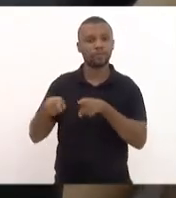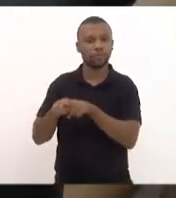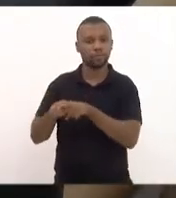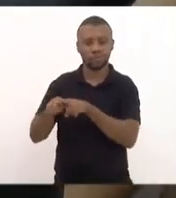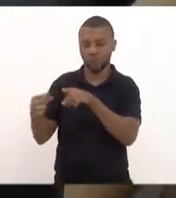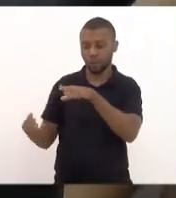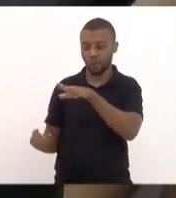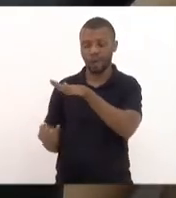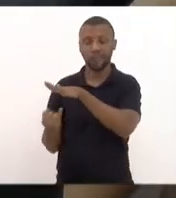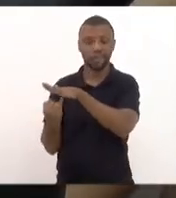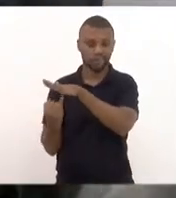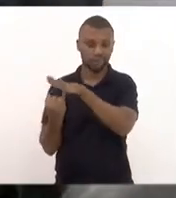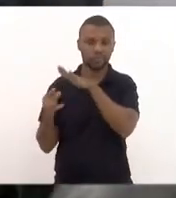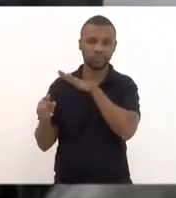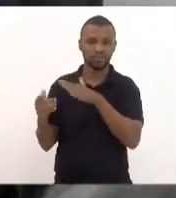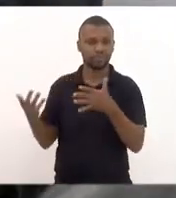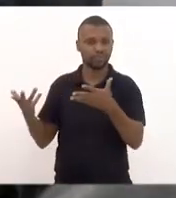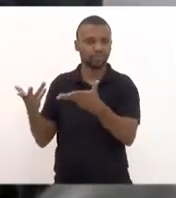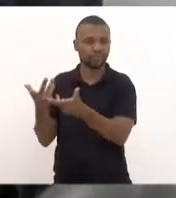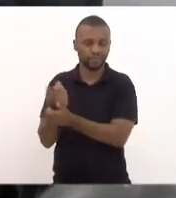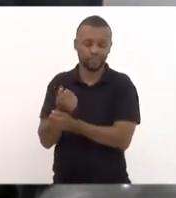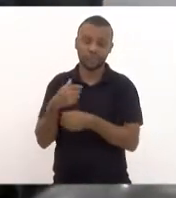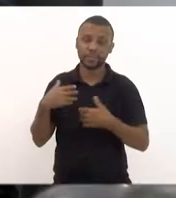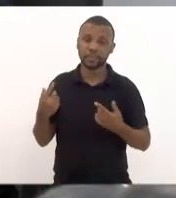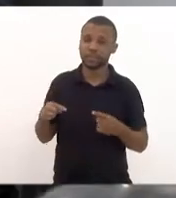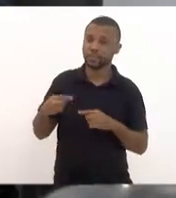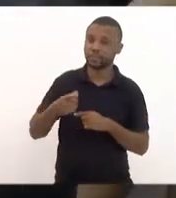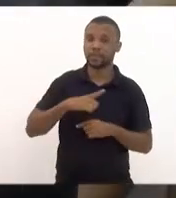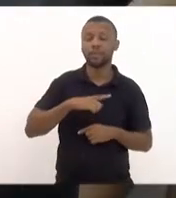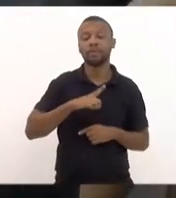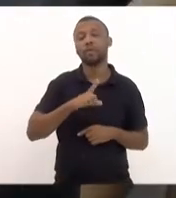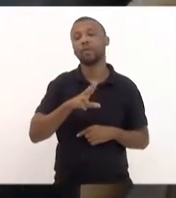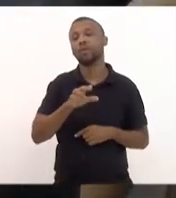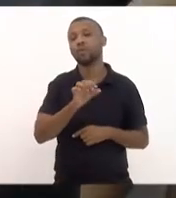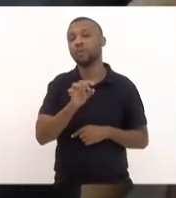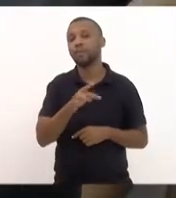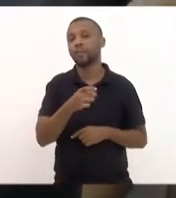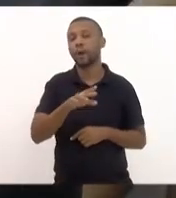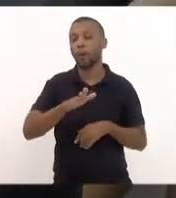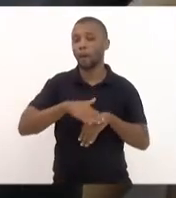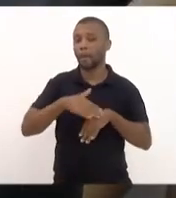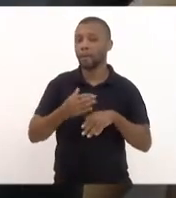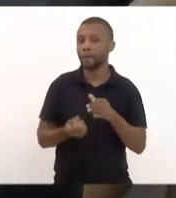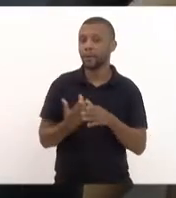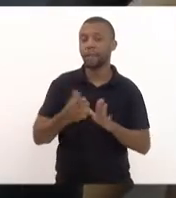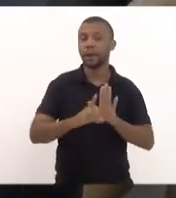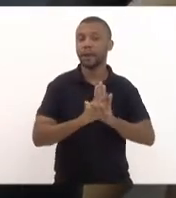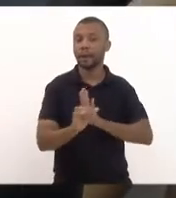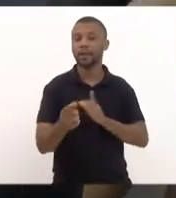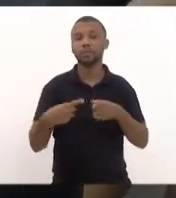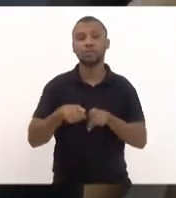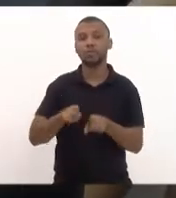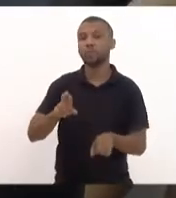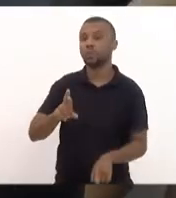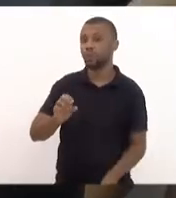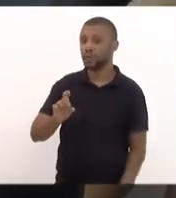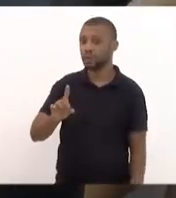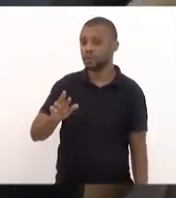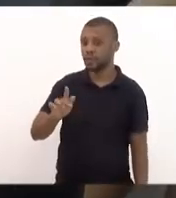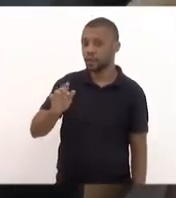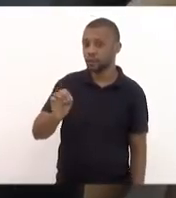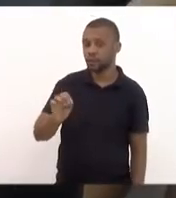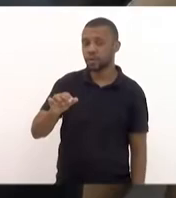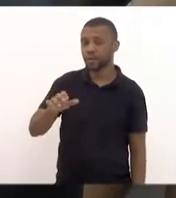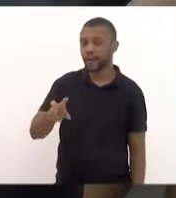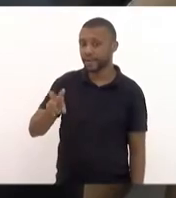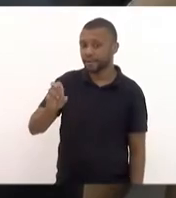Depois o Luiz Paulo fez uma lei junto com o Rodrigo Neves, né? dizendo que tinha que ter um plano metropolitano, e o Cabral sancionou